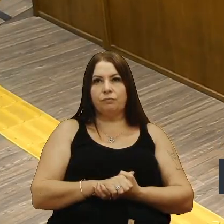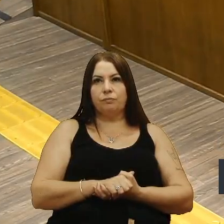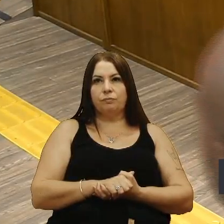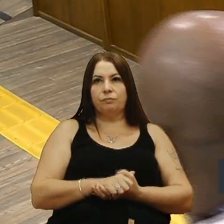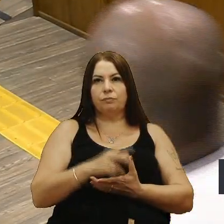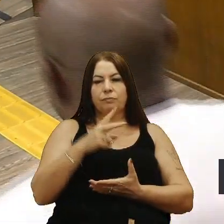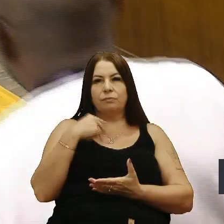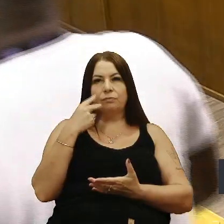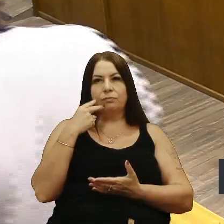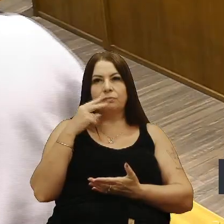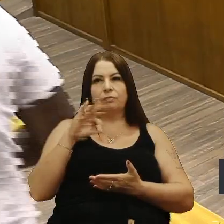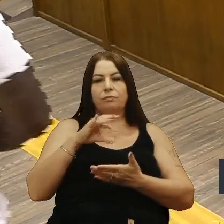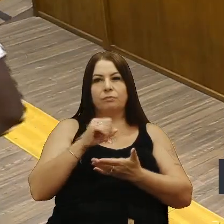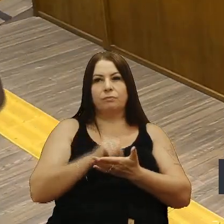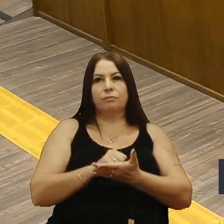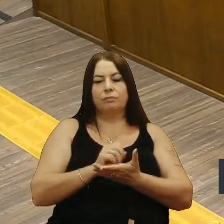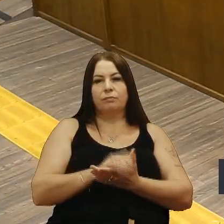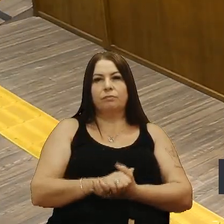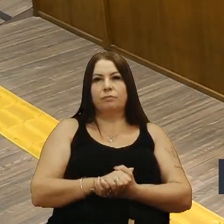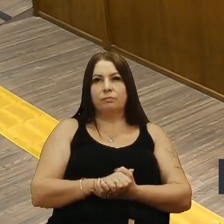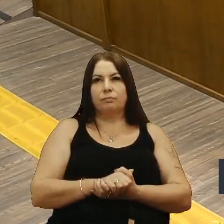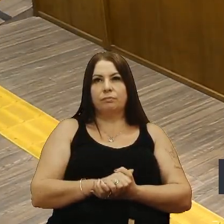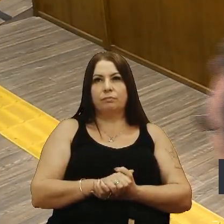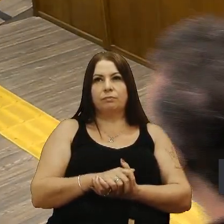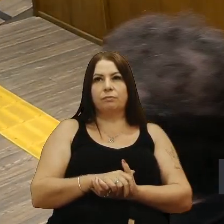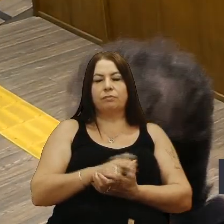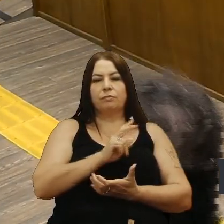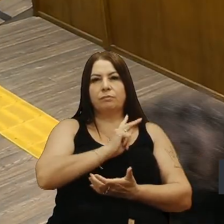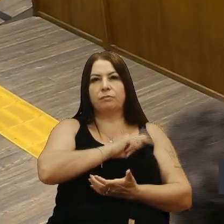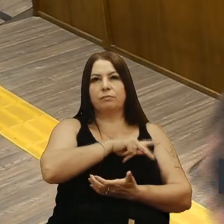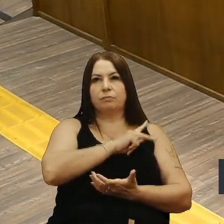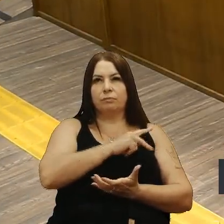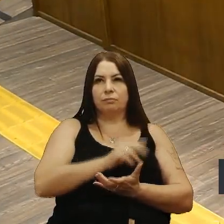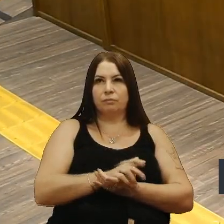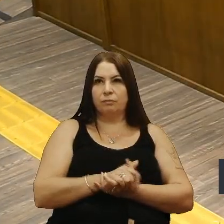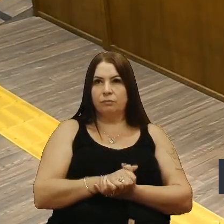Próximo vereador inscrito, vereador Pedro Rodrigues.